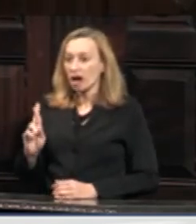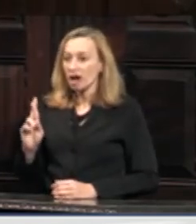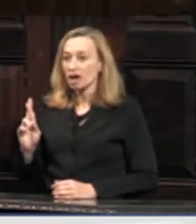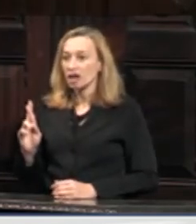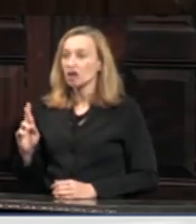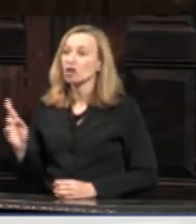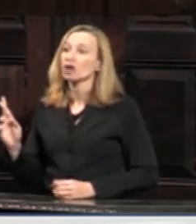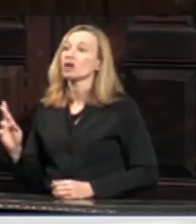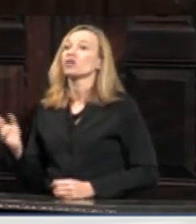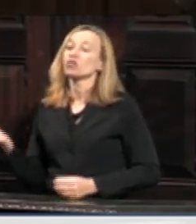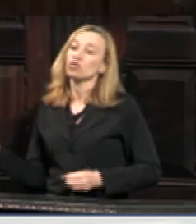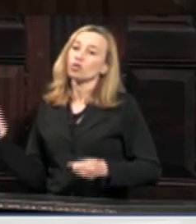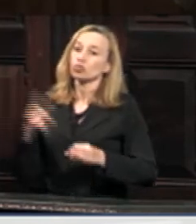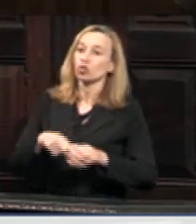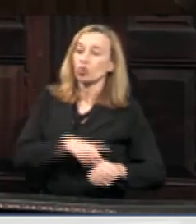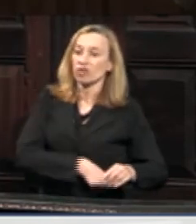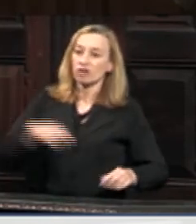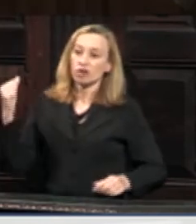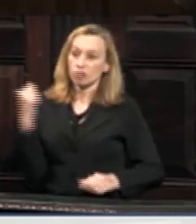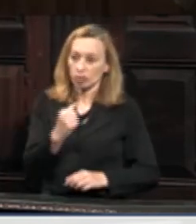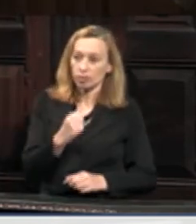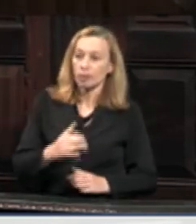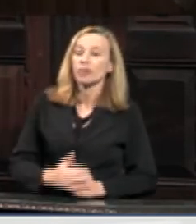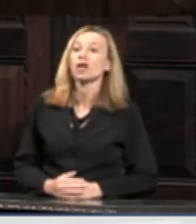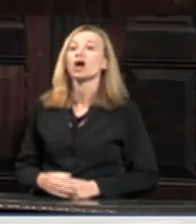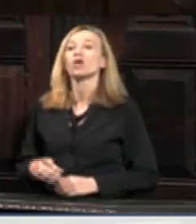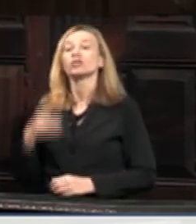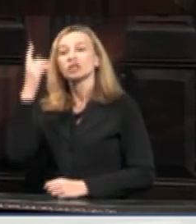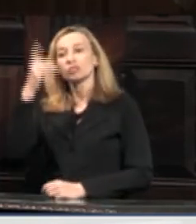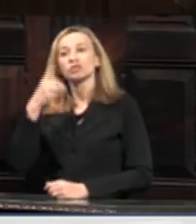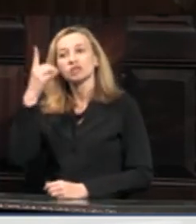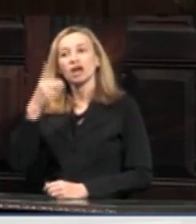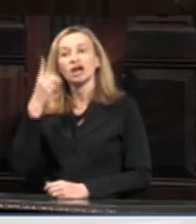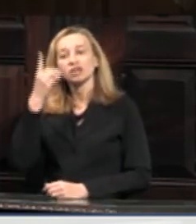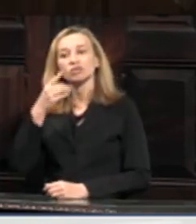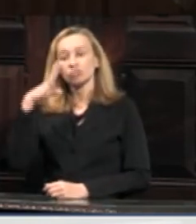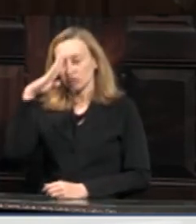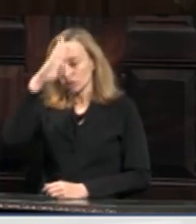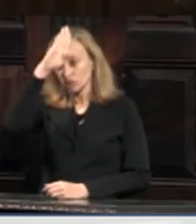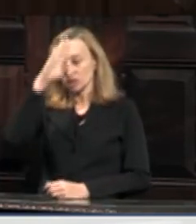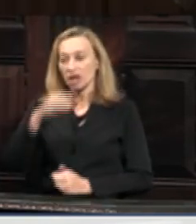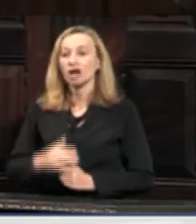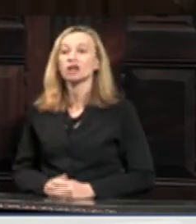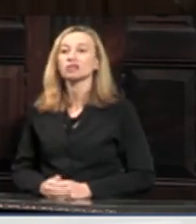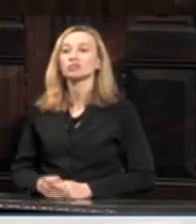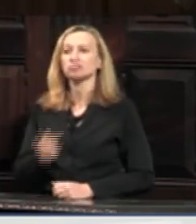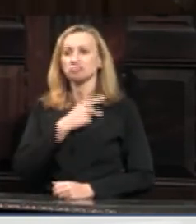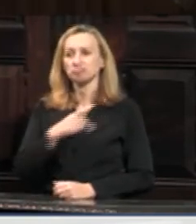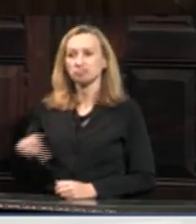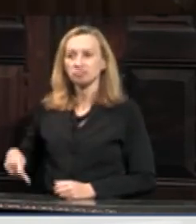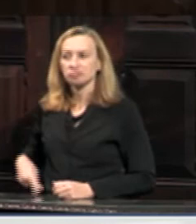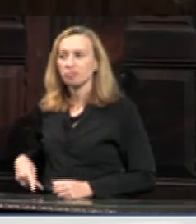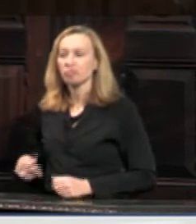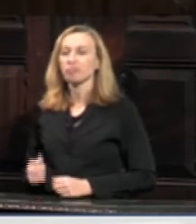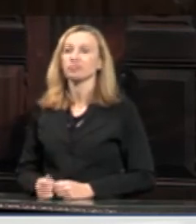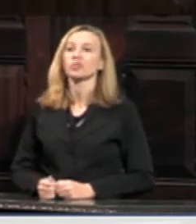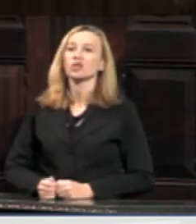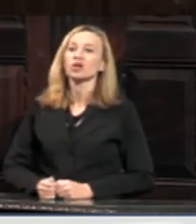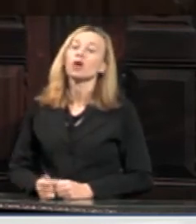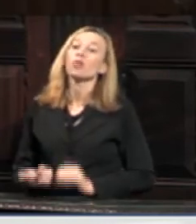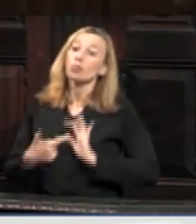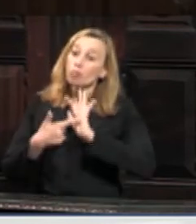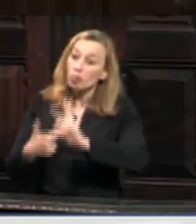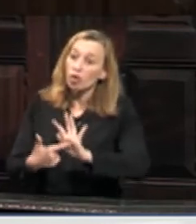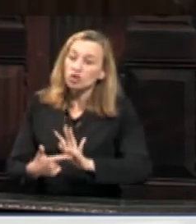apunhalá-lo letalmente. O deputado Jair Bolsonaro, o senhor Jair Bolsonaro, candidato a presidente da República, afirma para quem quiser